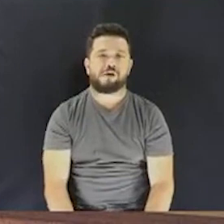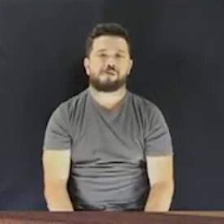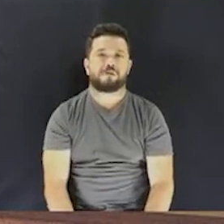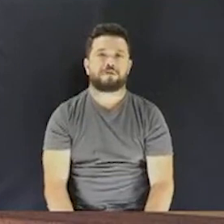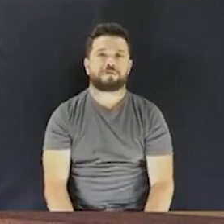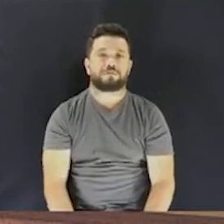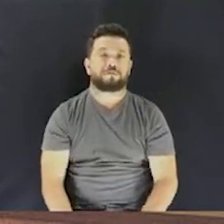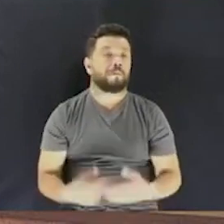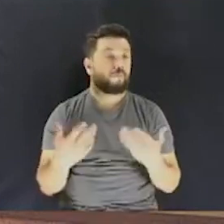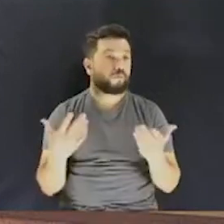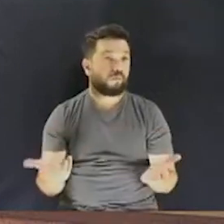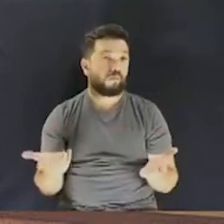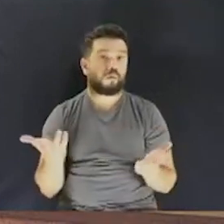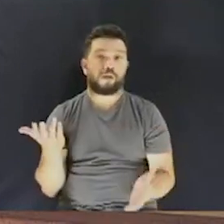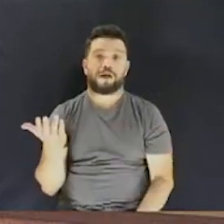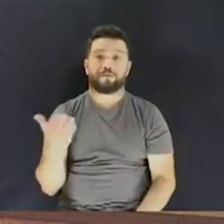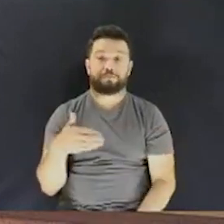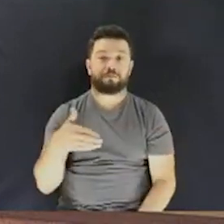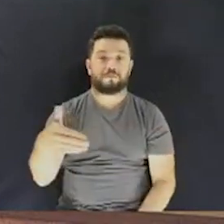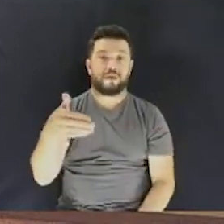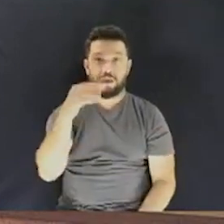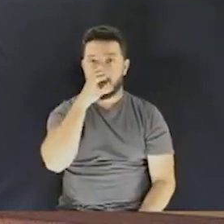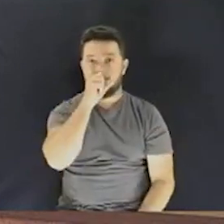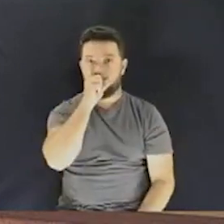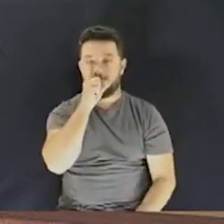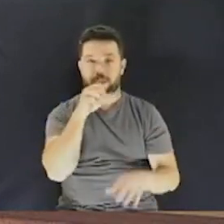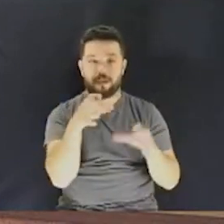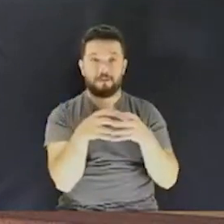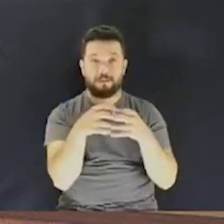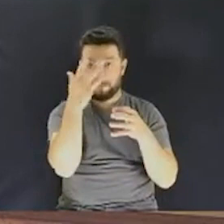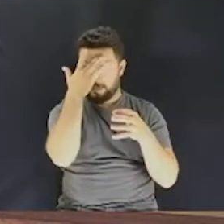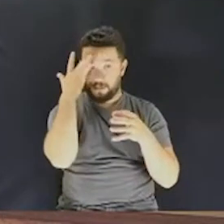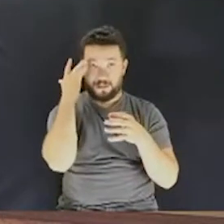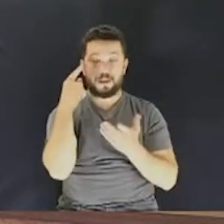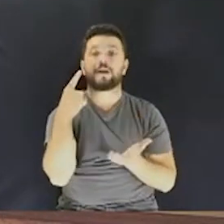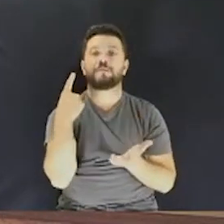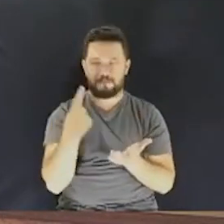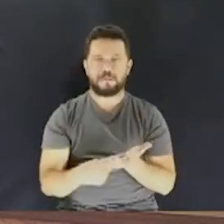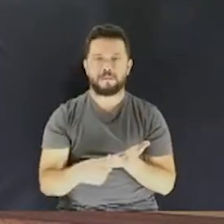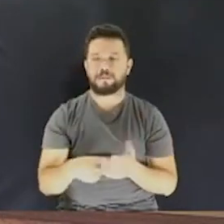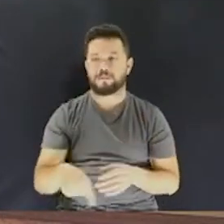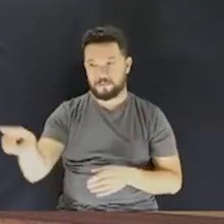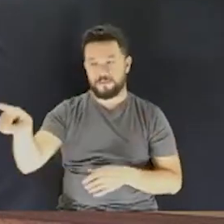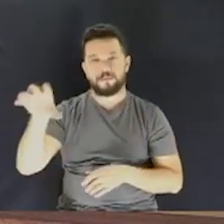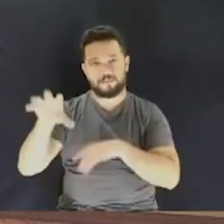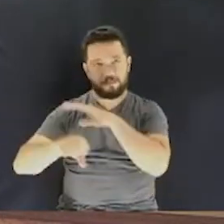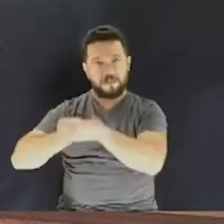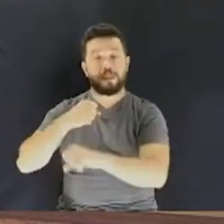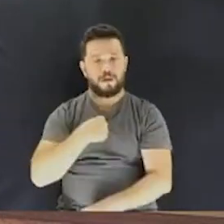bem sábado que vem o pessoal já está marcando de de fazer uma limpeza um mutirão de limpeza eu inclusive vou ajudar